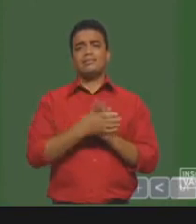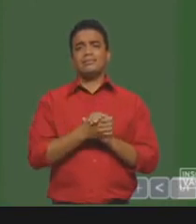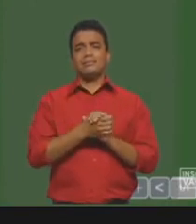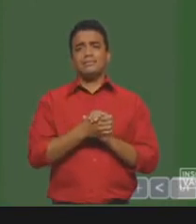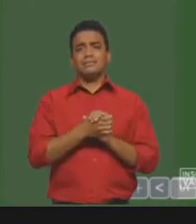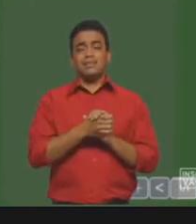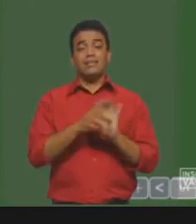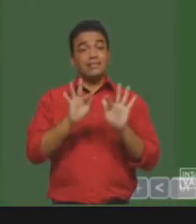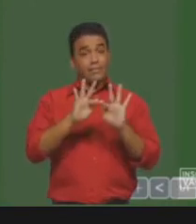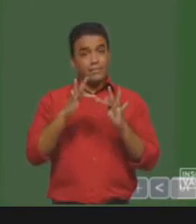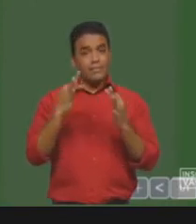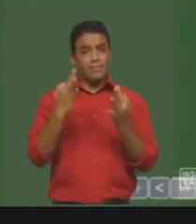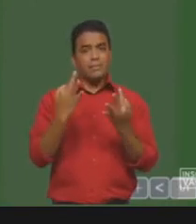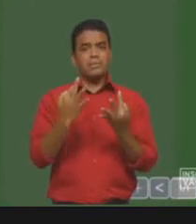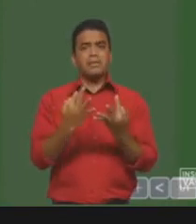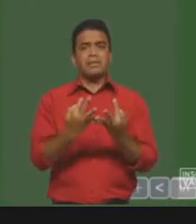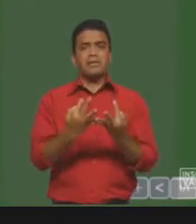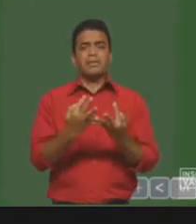família,